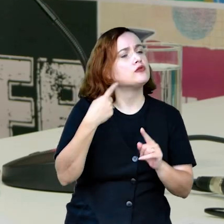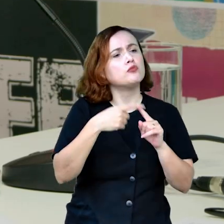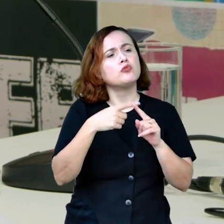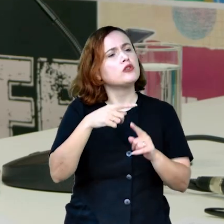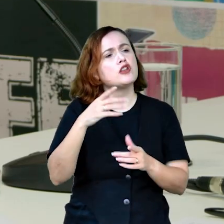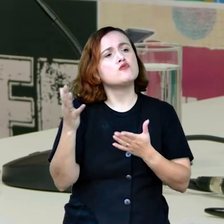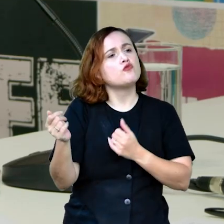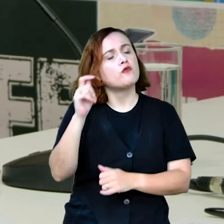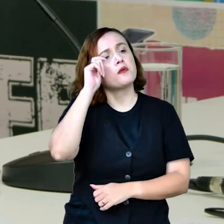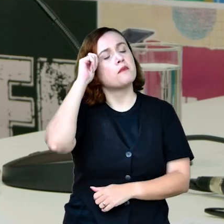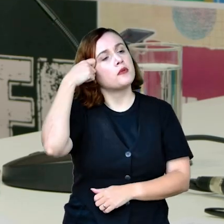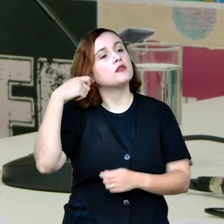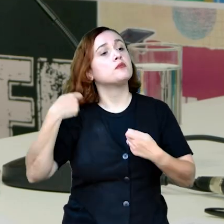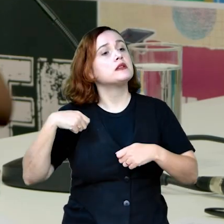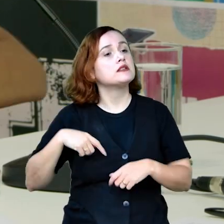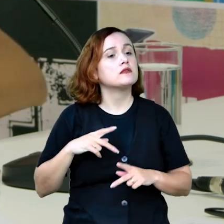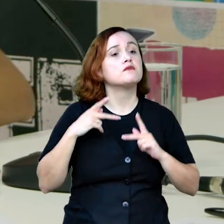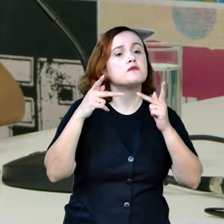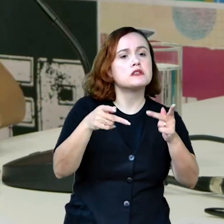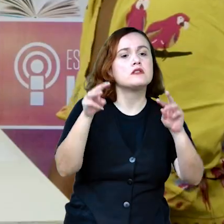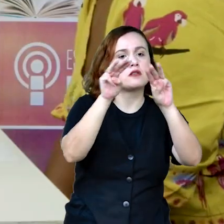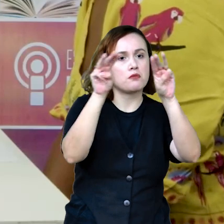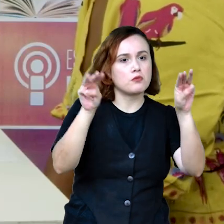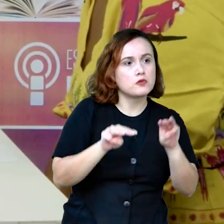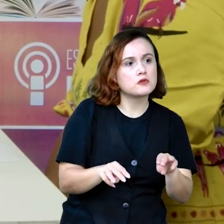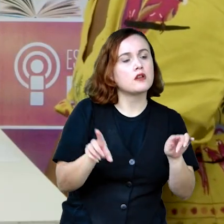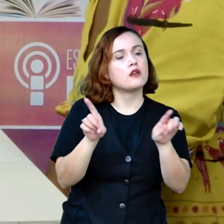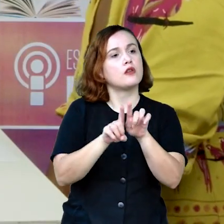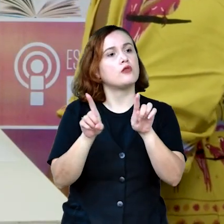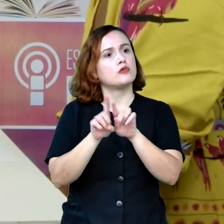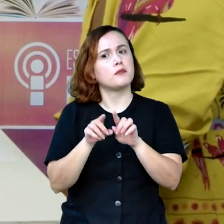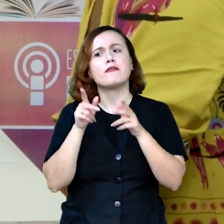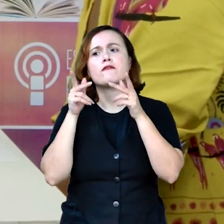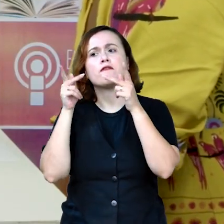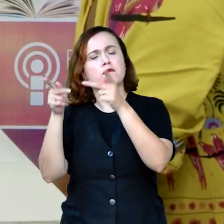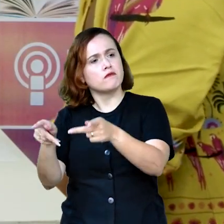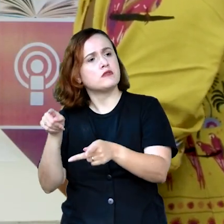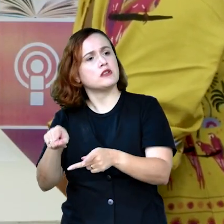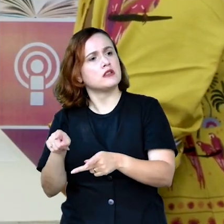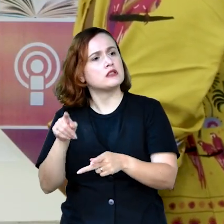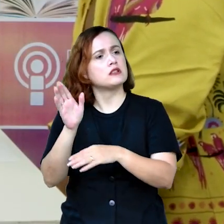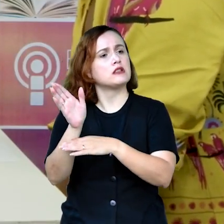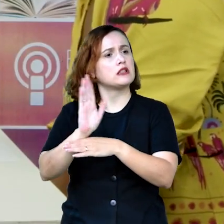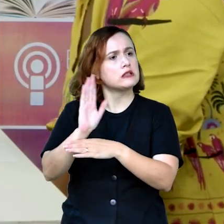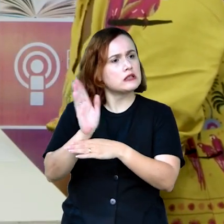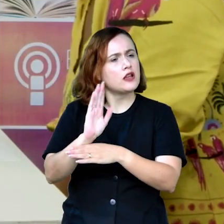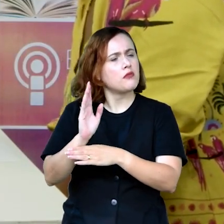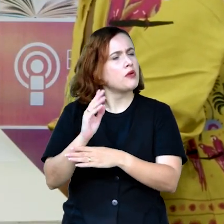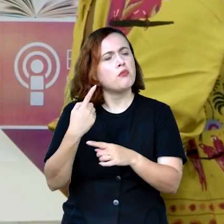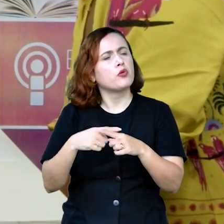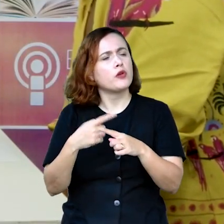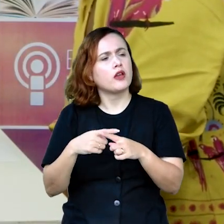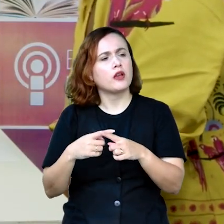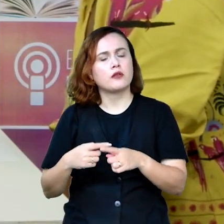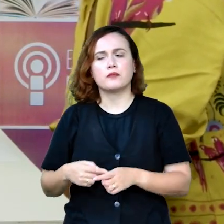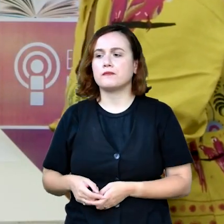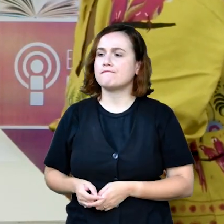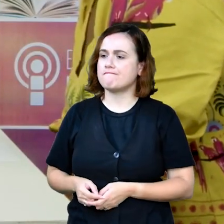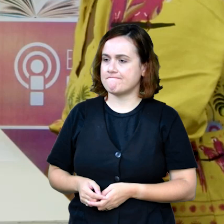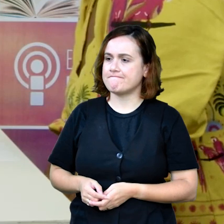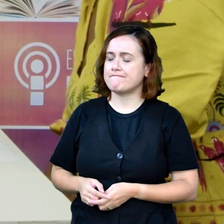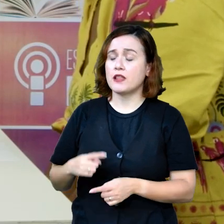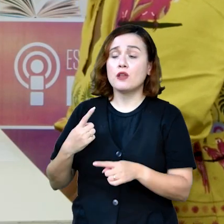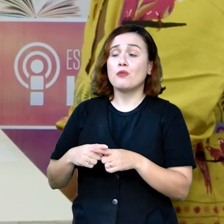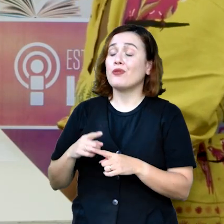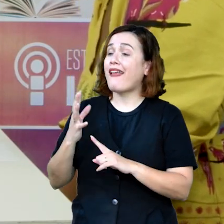precisam visitar museus, ir no cinema? Porque a arte salva a gente, né? Eu acho que a pandemia ficou